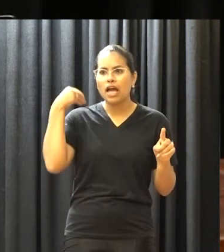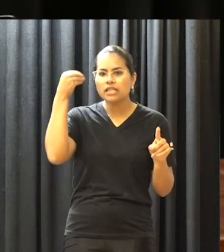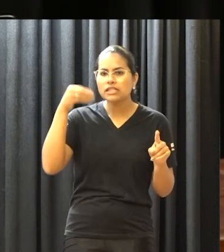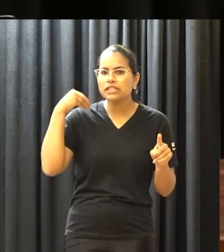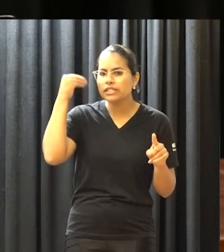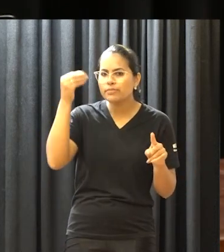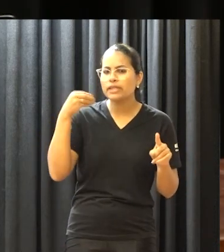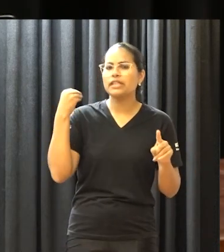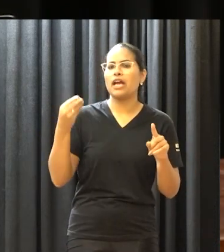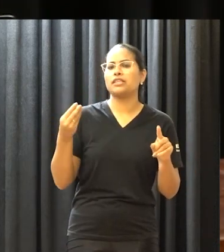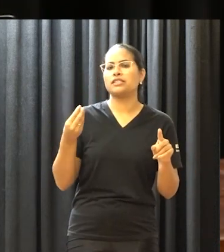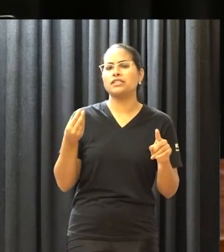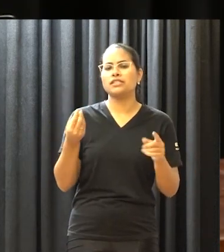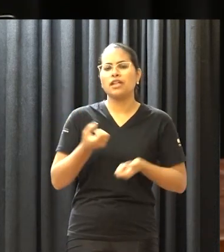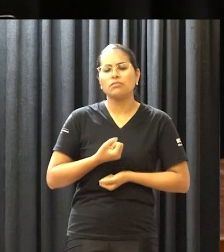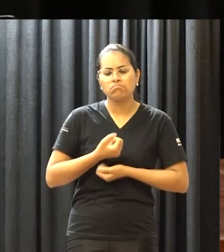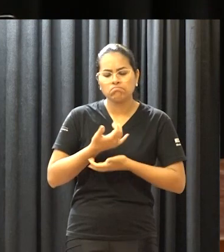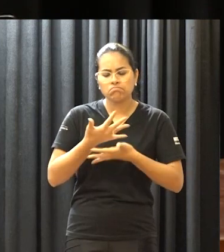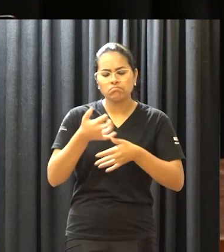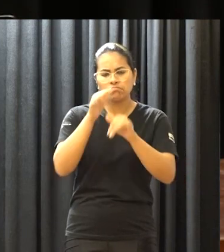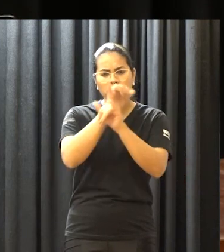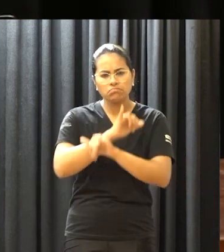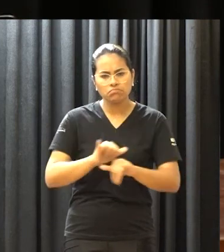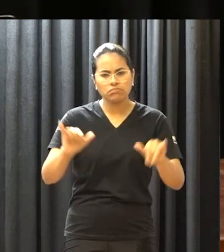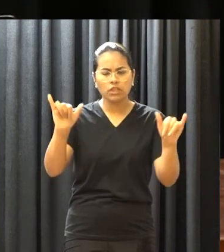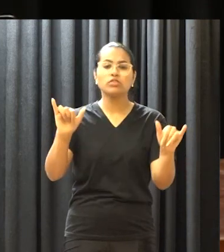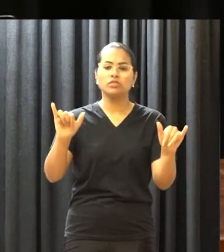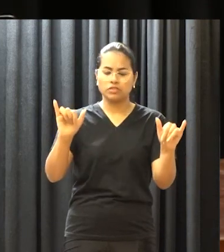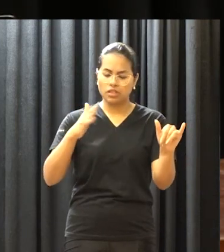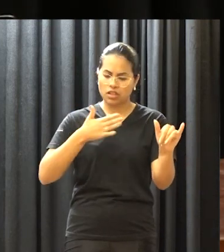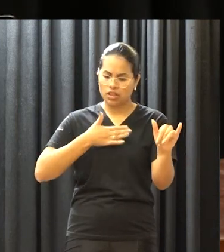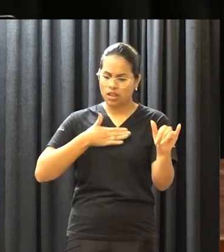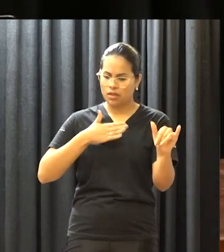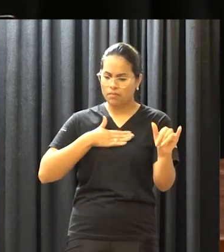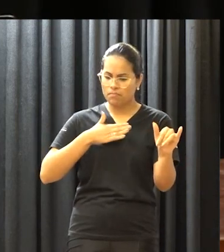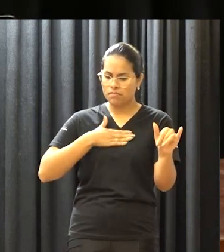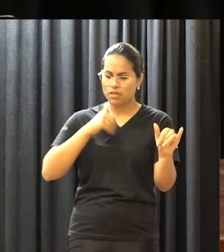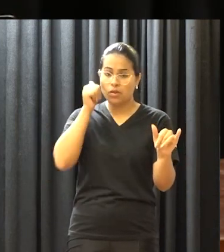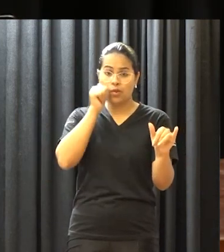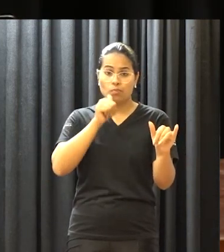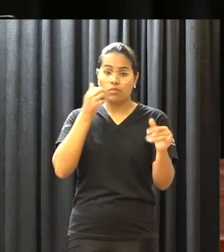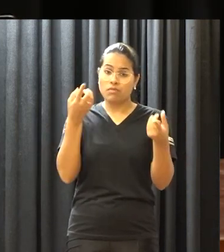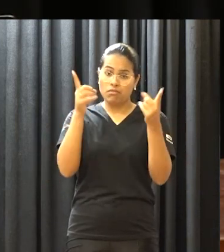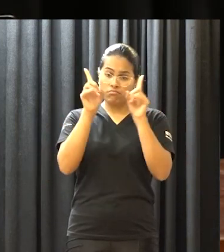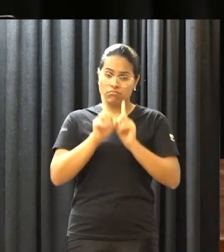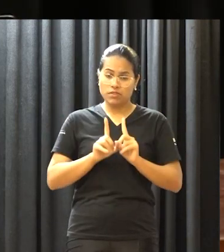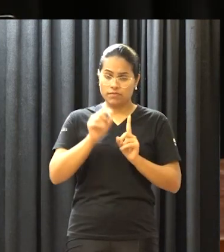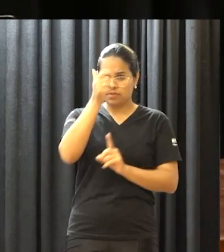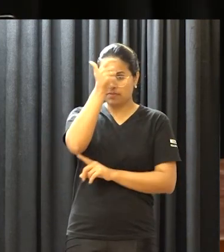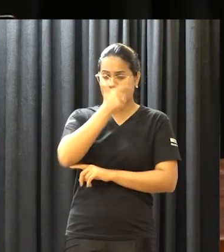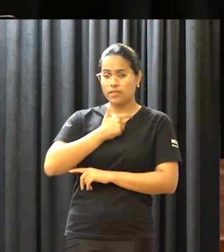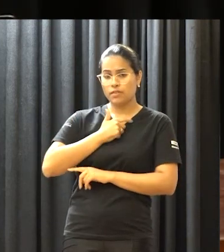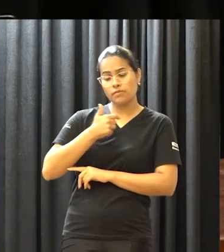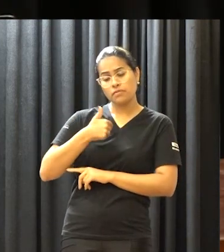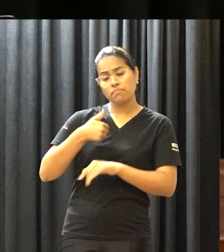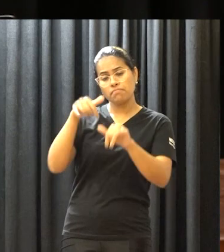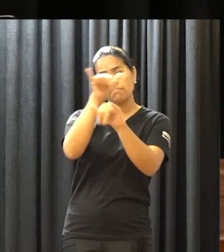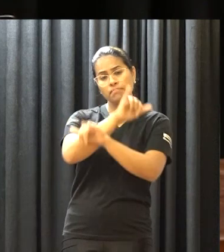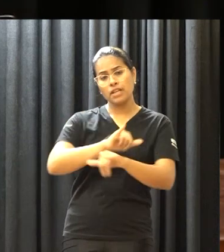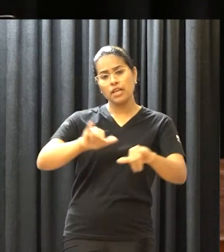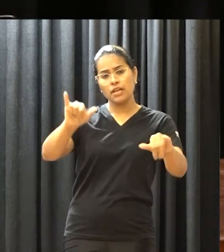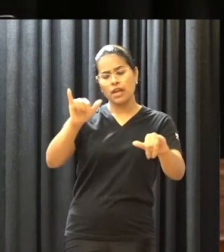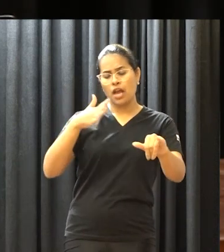de compartilhar minha condição de mulher com deficiência, a partir das reflexões que tenho desenvolvido com base